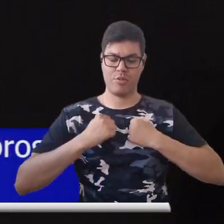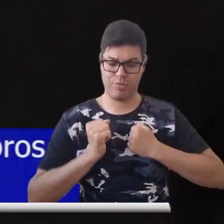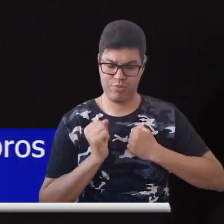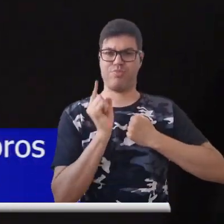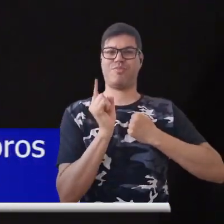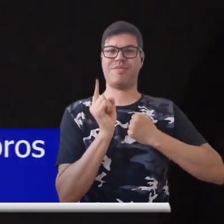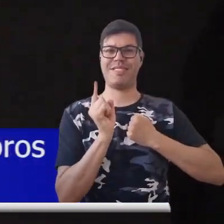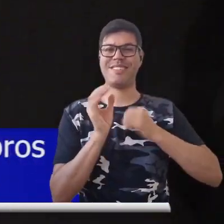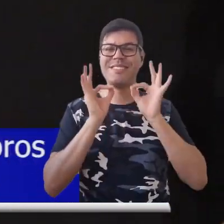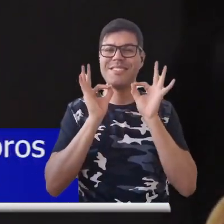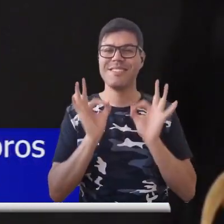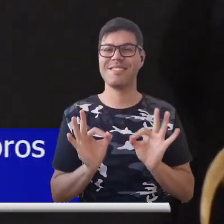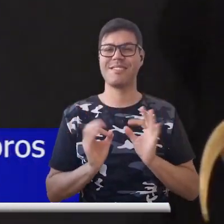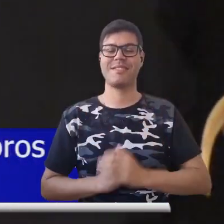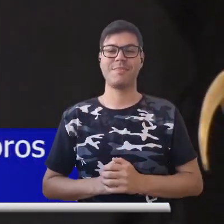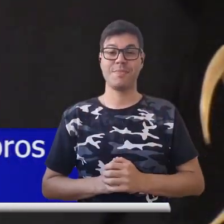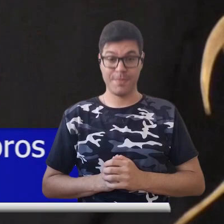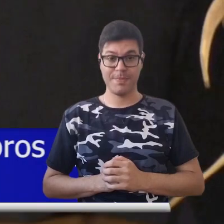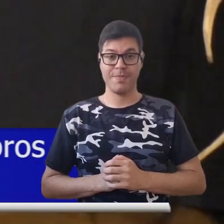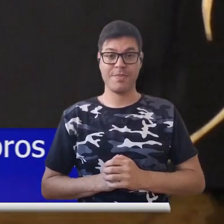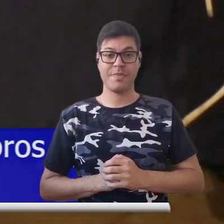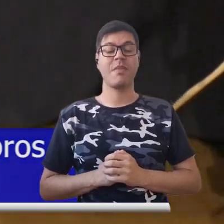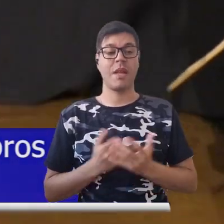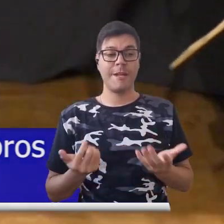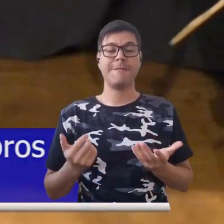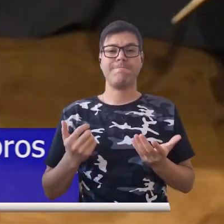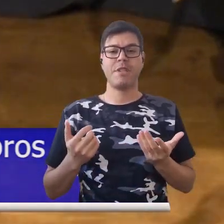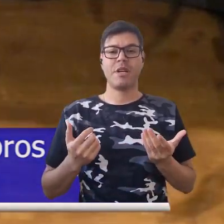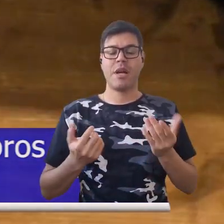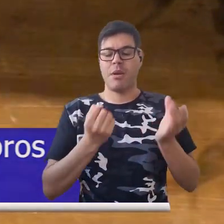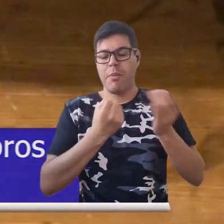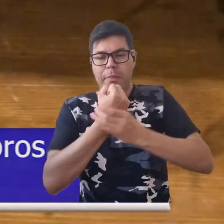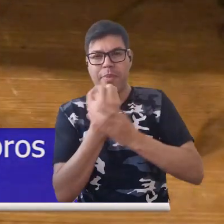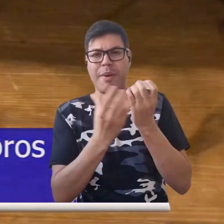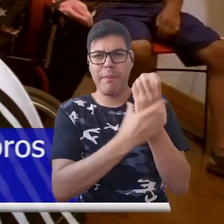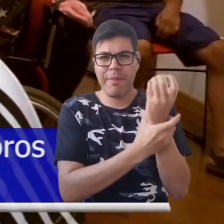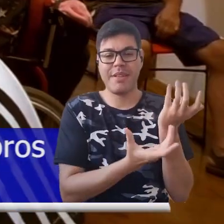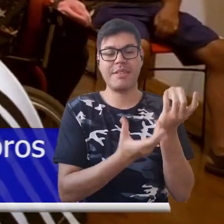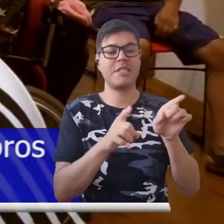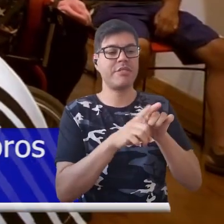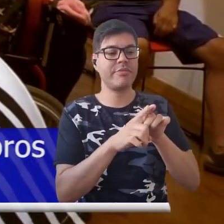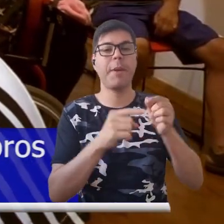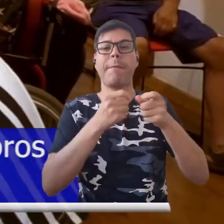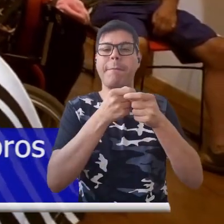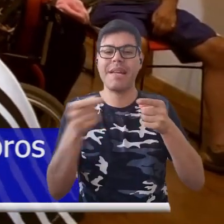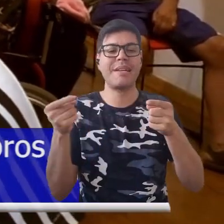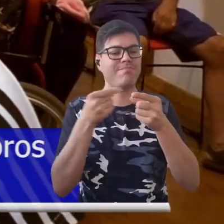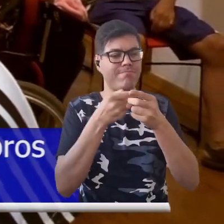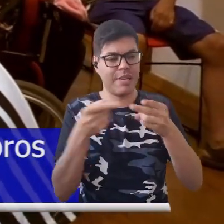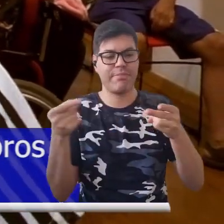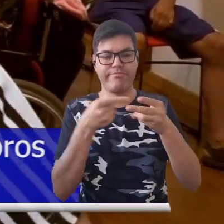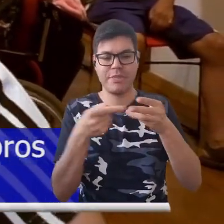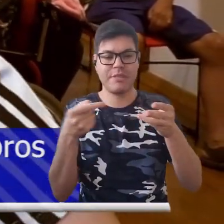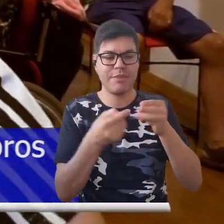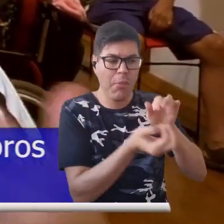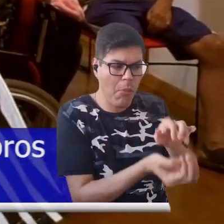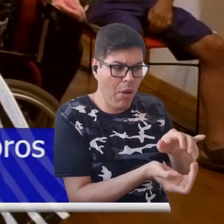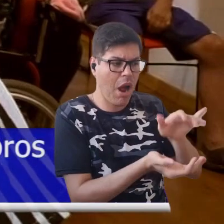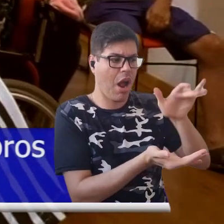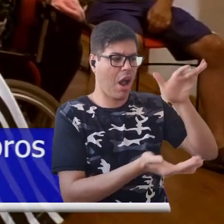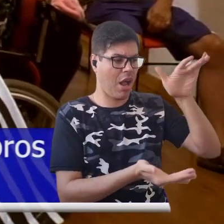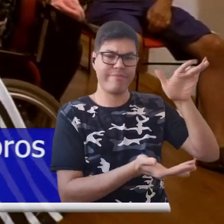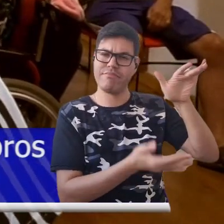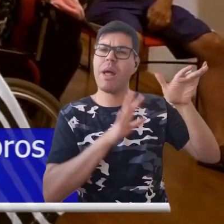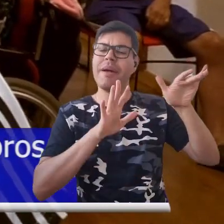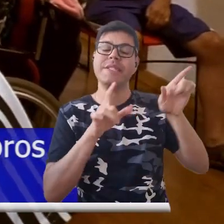das órteses, também foram entregues 12 coletes de retificação postural. As órteses, elas estão em dia, porque